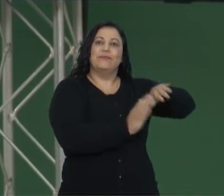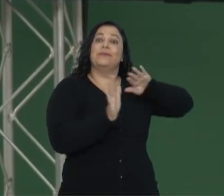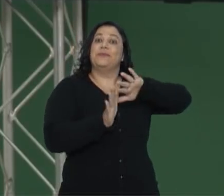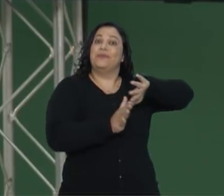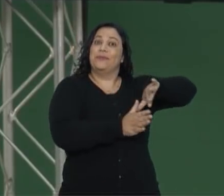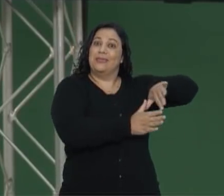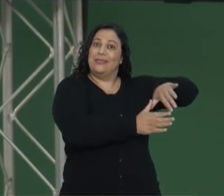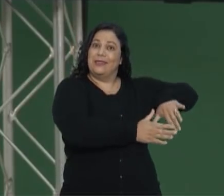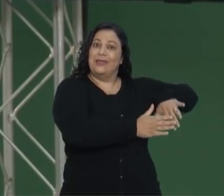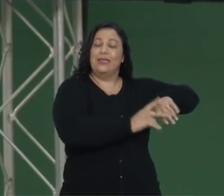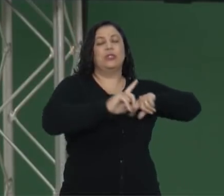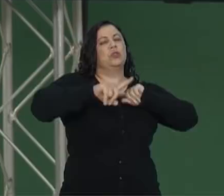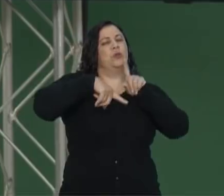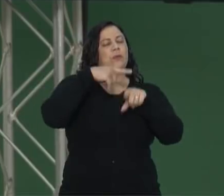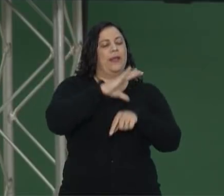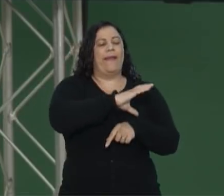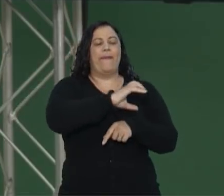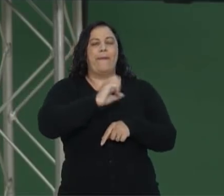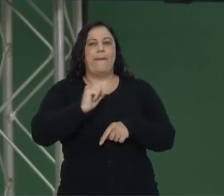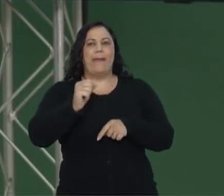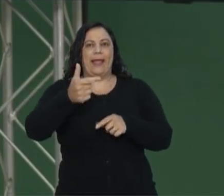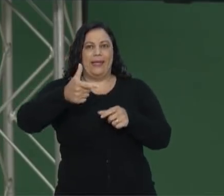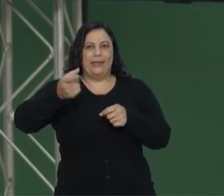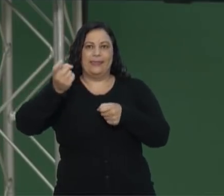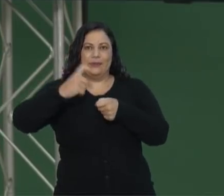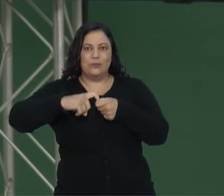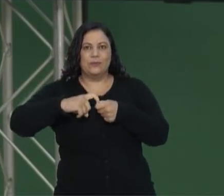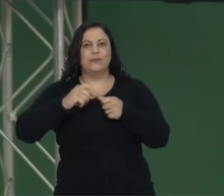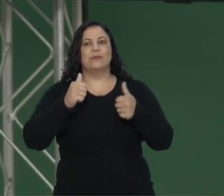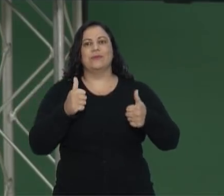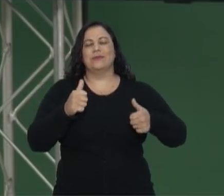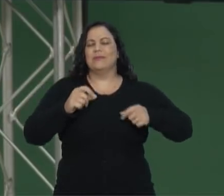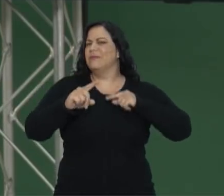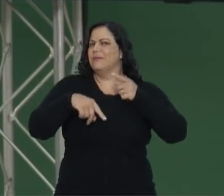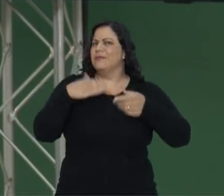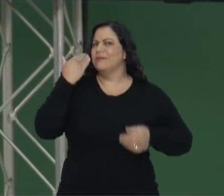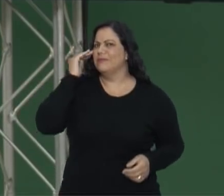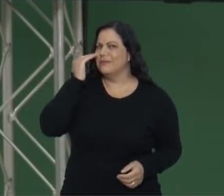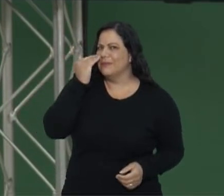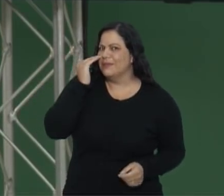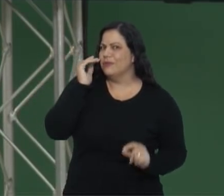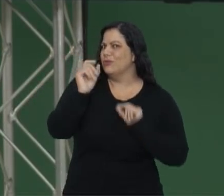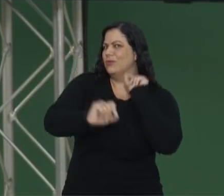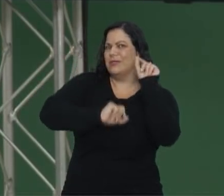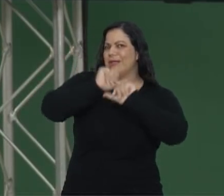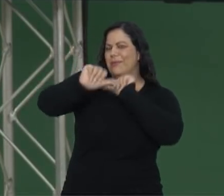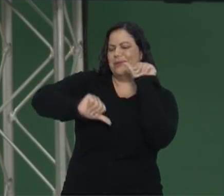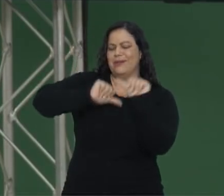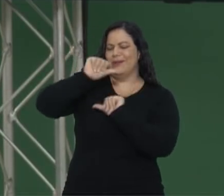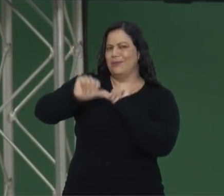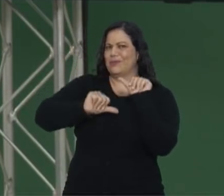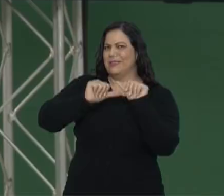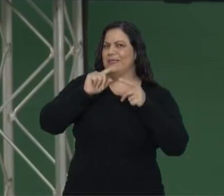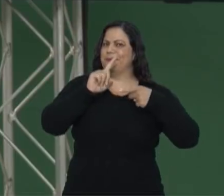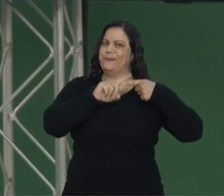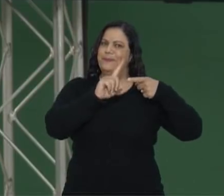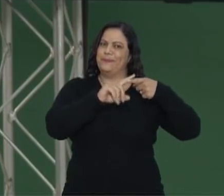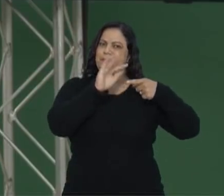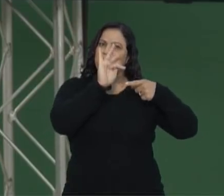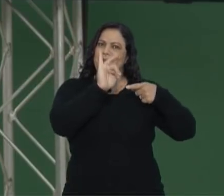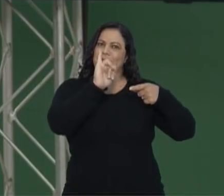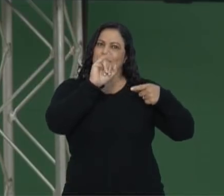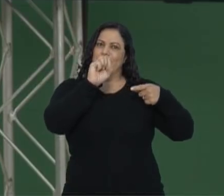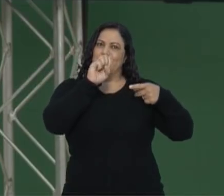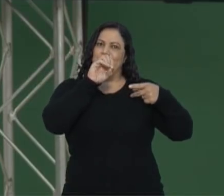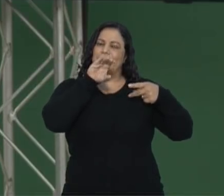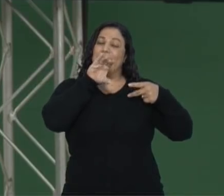cantinho, daqui a pouco a gente pega ele de volta. Então, a gente já entendeu, vocês já aprenderam comigo o que é uma transformação física e química.